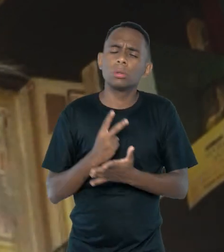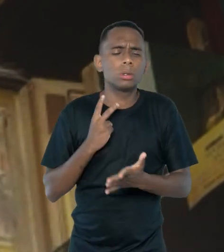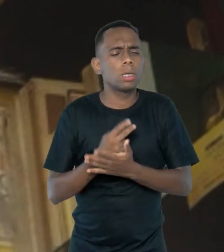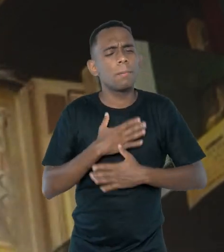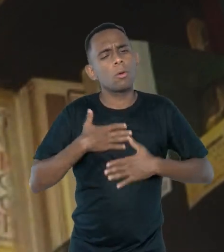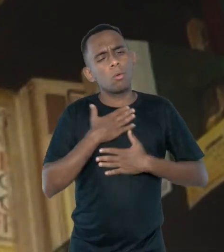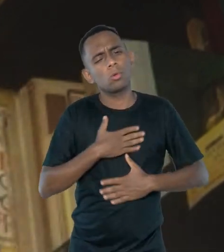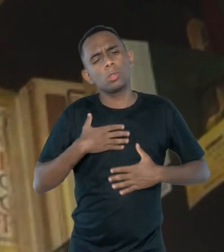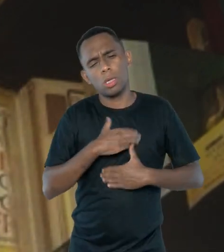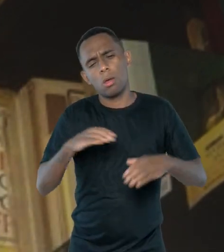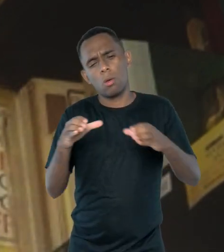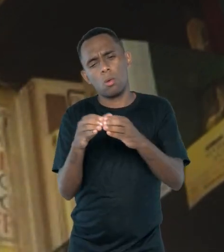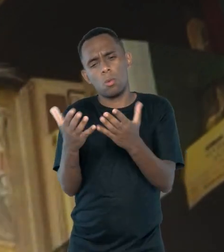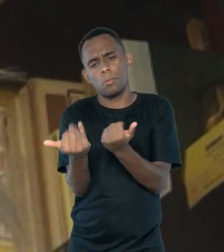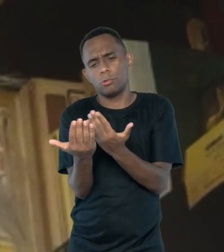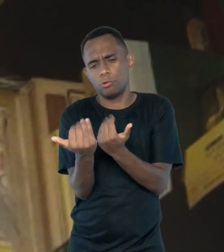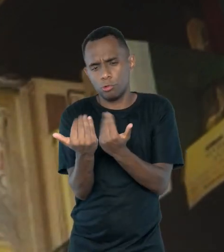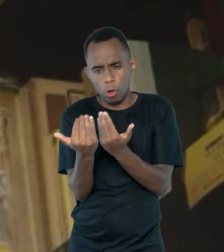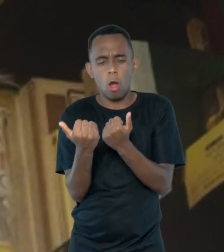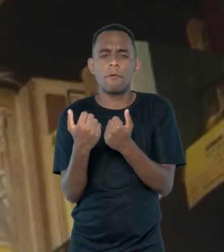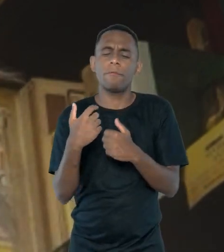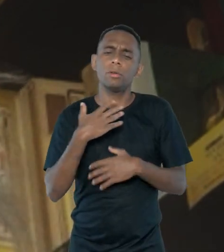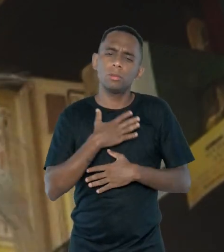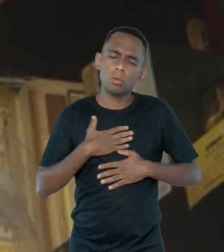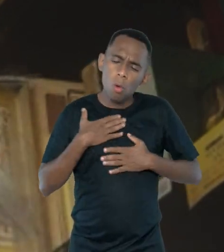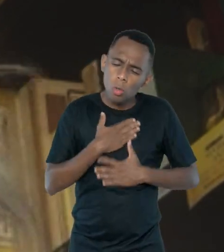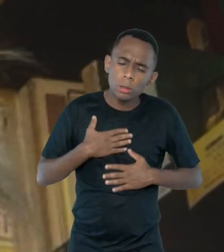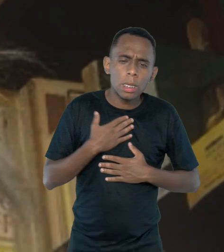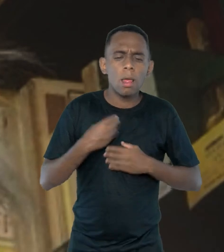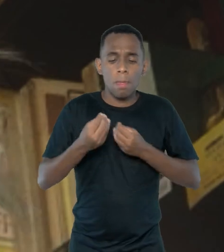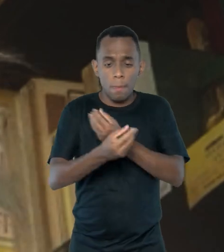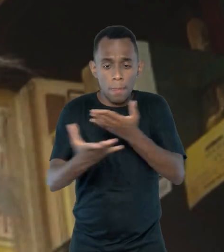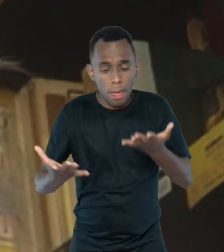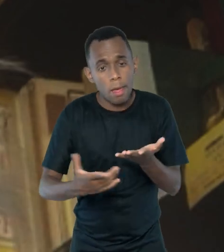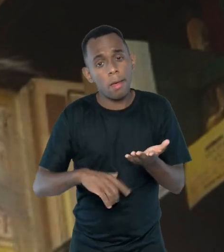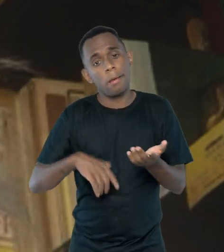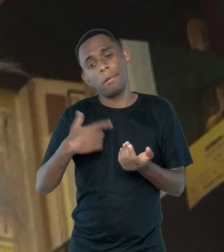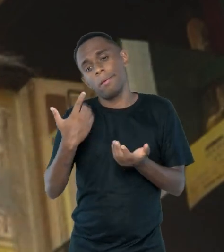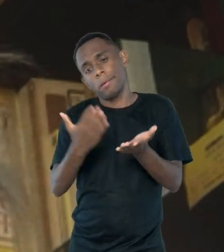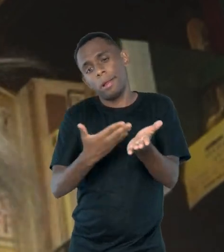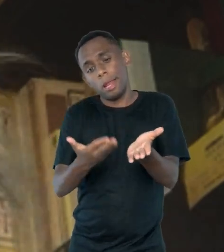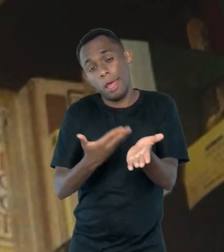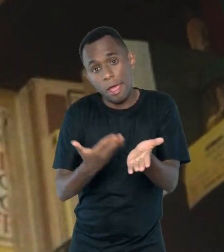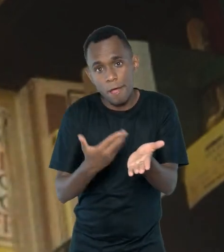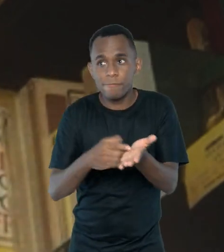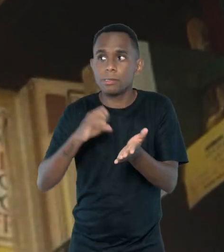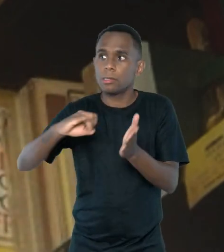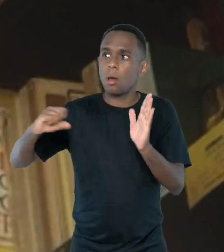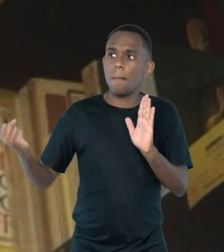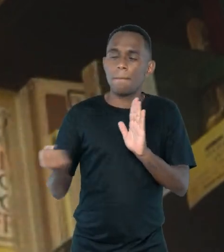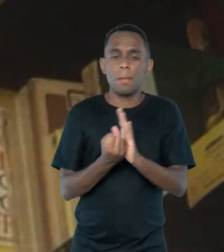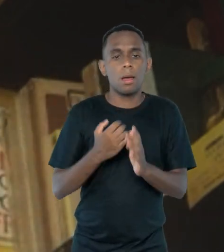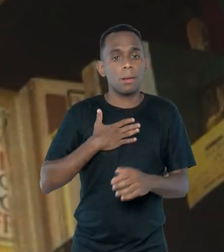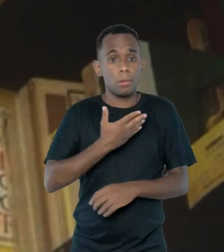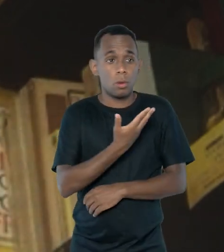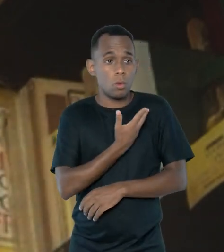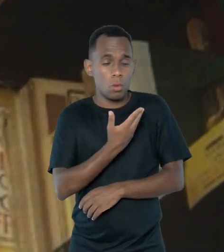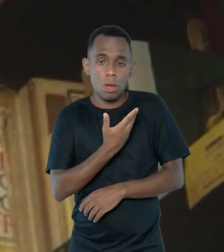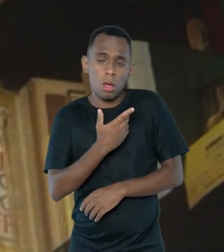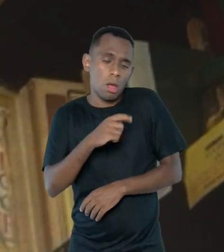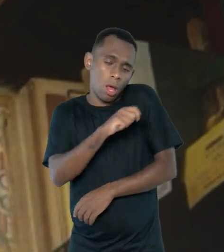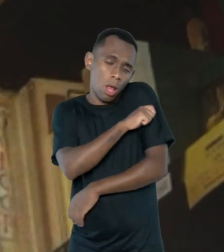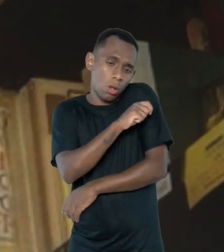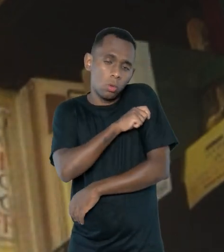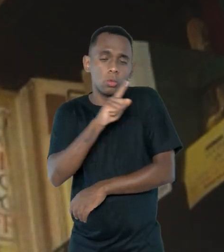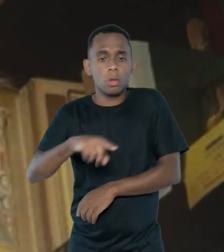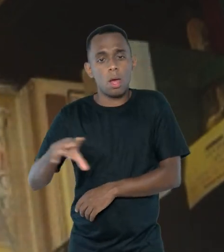de adolescentes, sempre gostei de levar livro. Então, se eu deixei algum legado para os meus alunos, foi o amor à